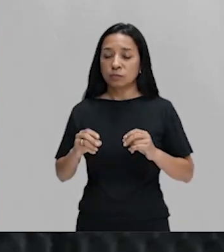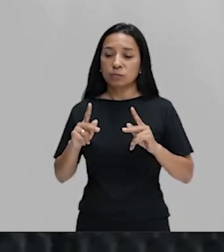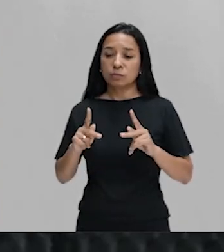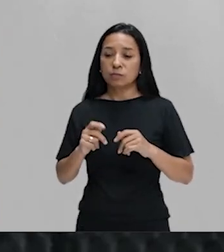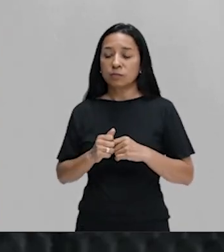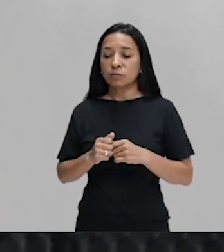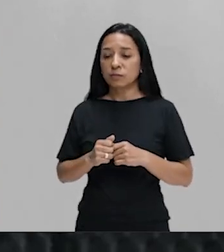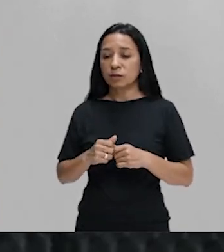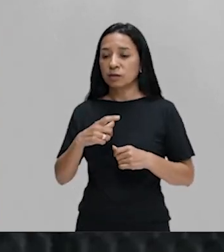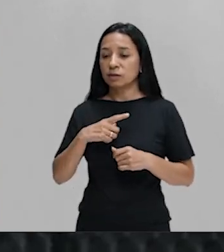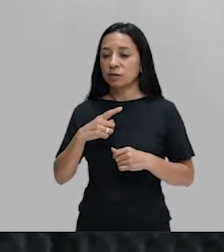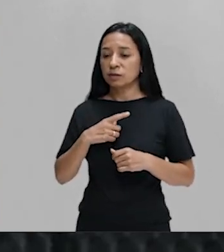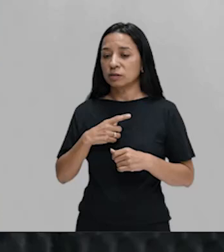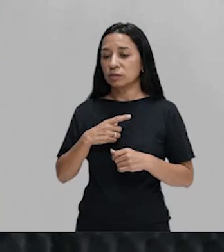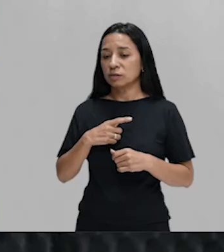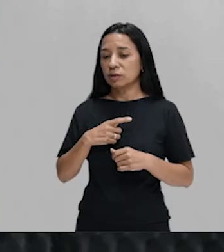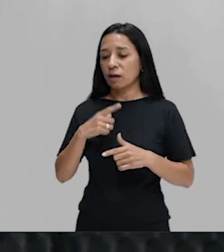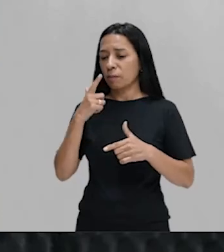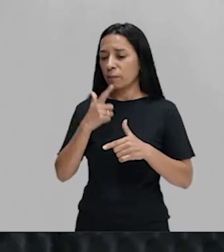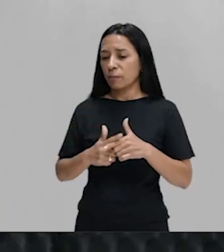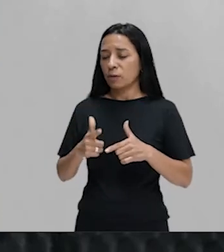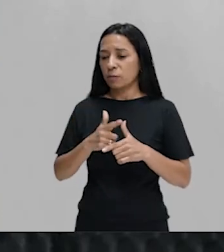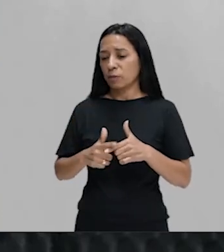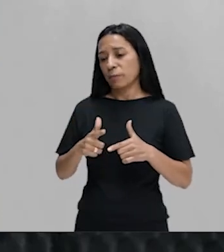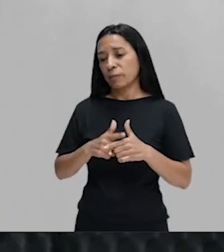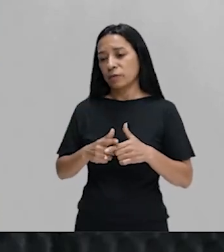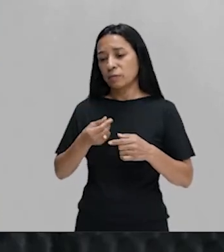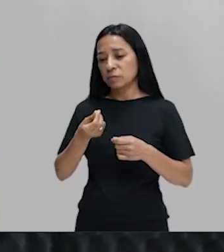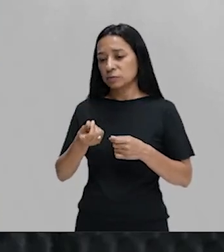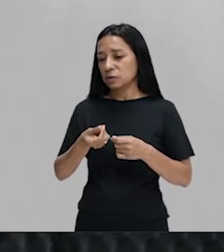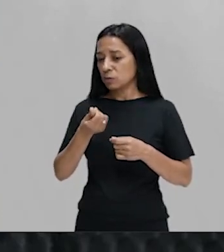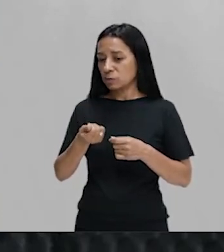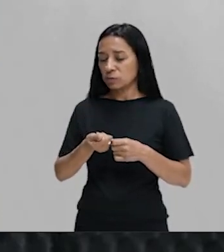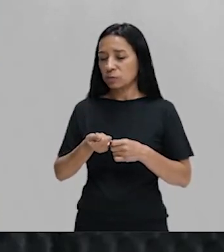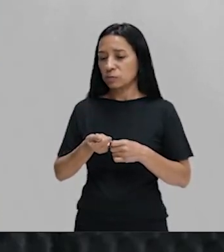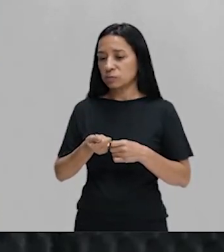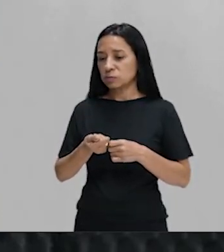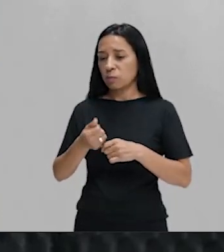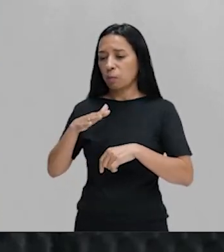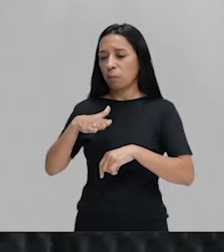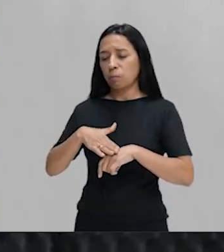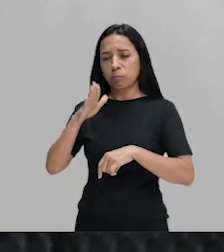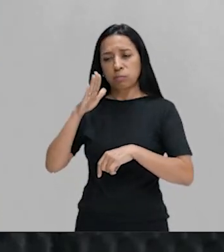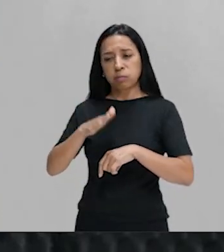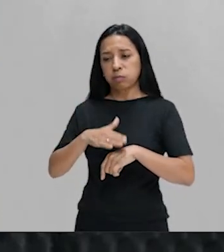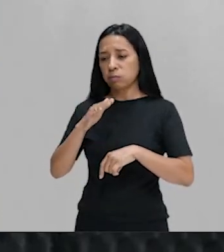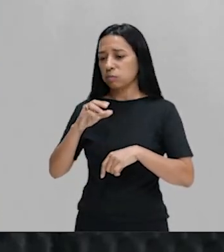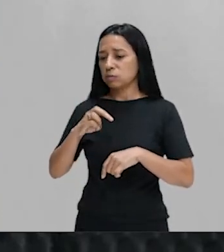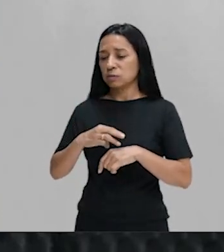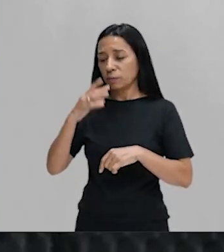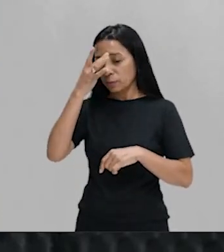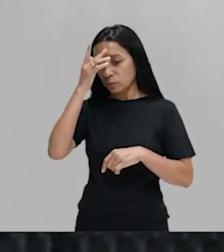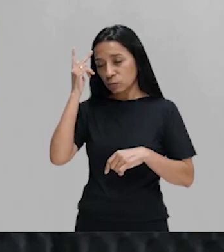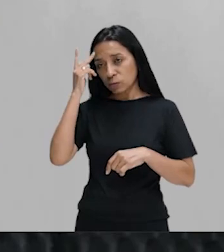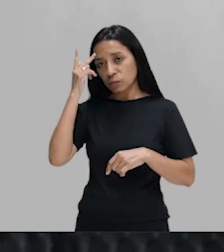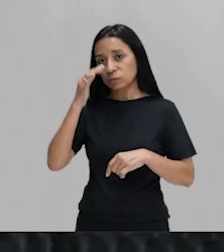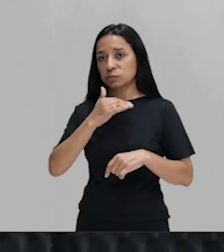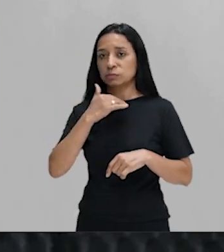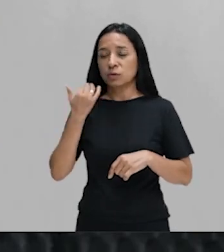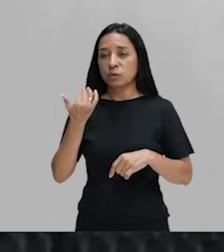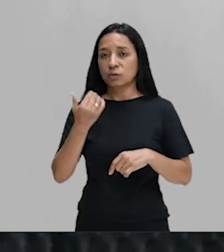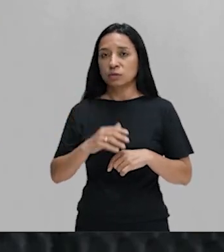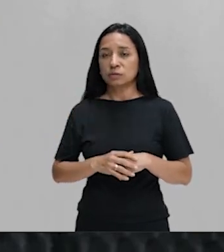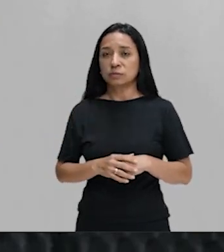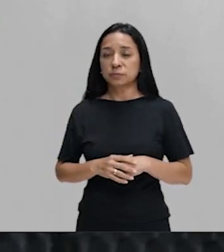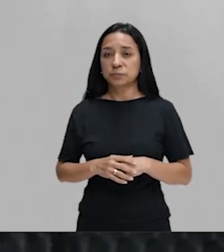que trouxe uma série de prejuízos econômicos, além de milhares de mortos para o Kuwait.